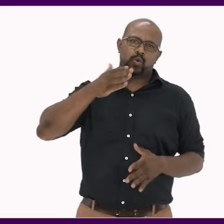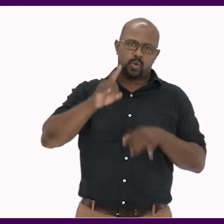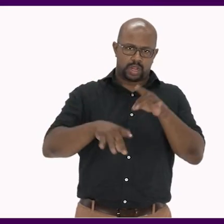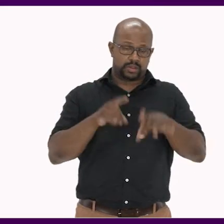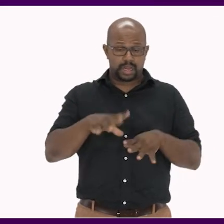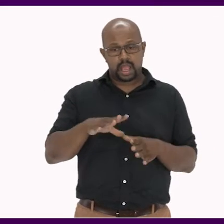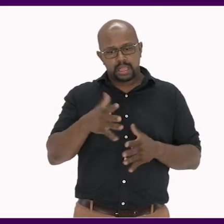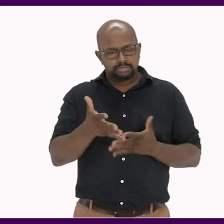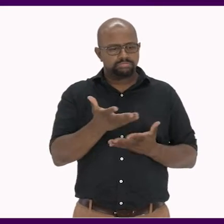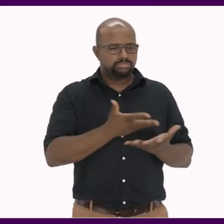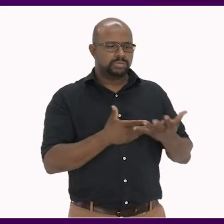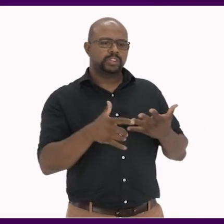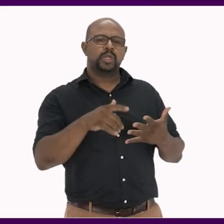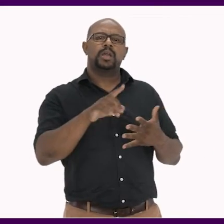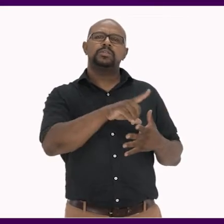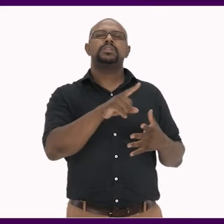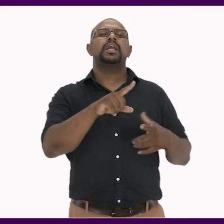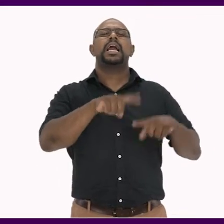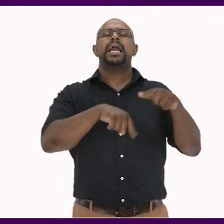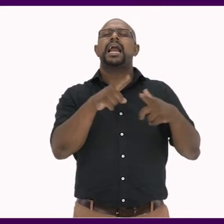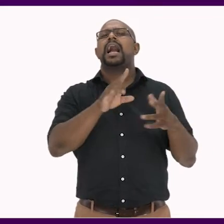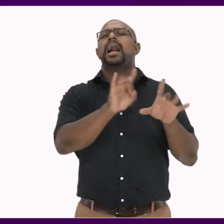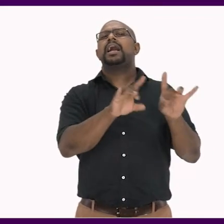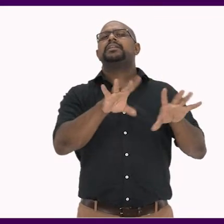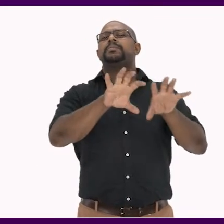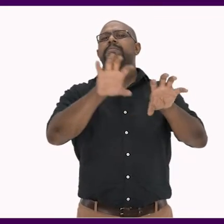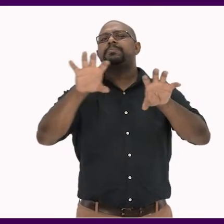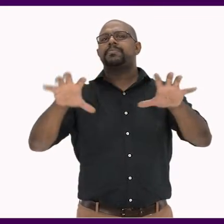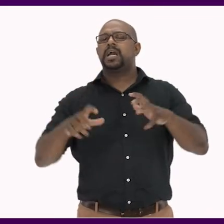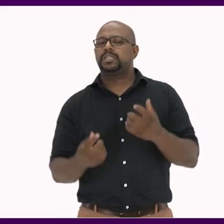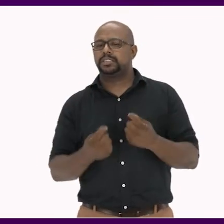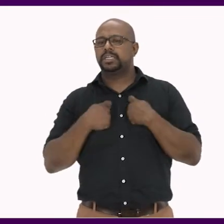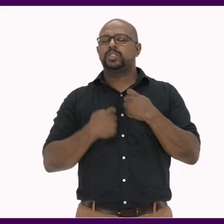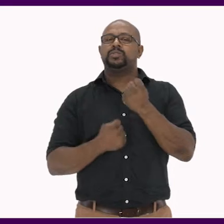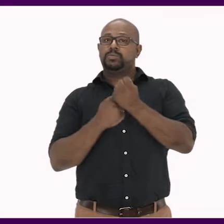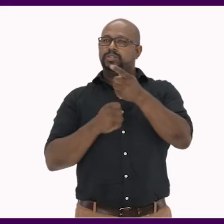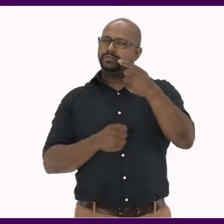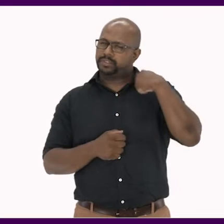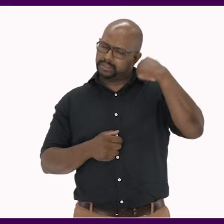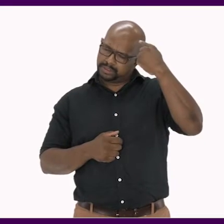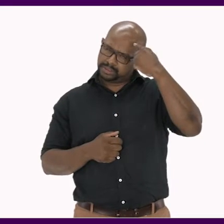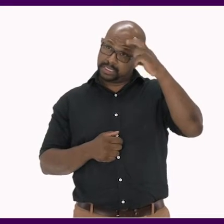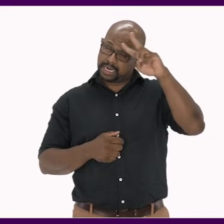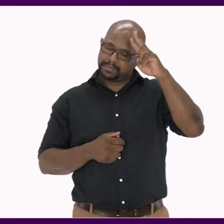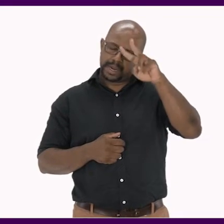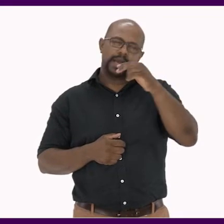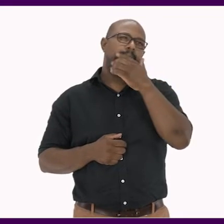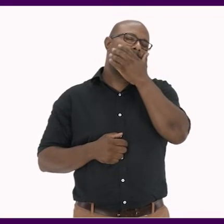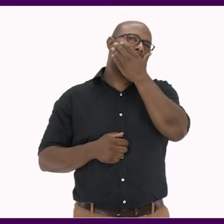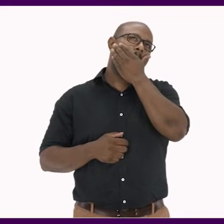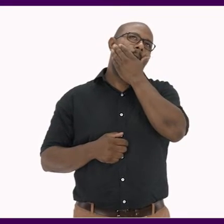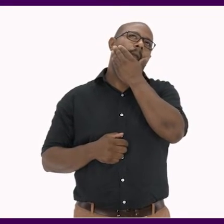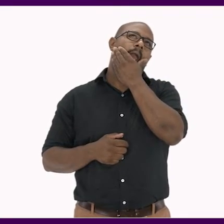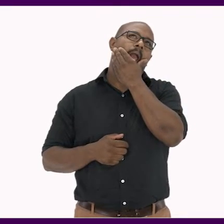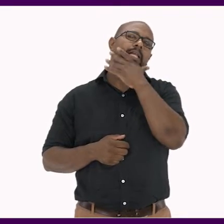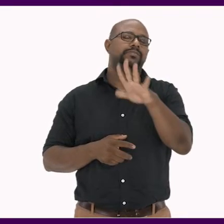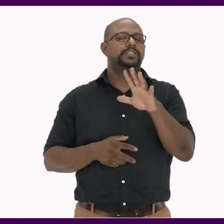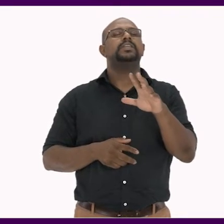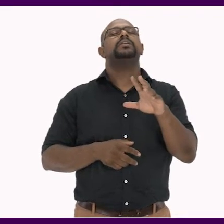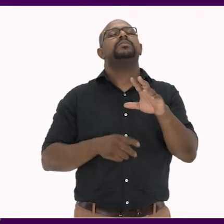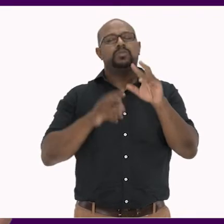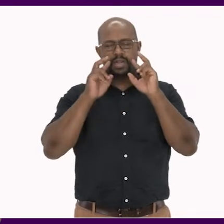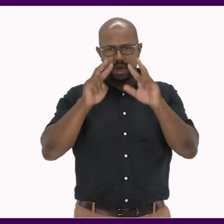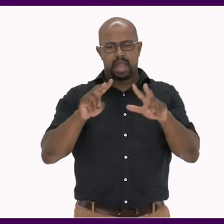da circulação entre o suporte das obras. Se vocês pararem um pouquinho para lembrar, se